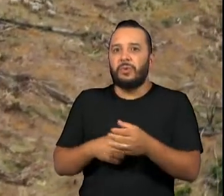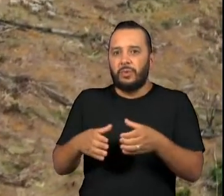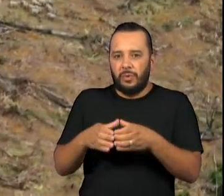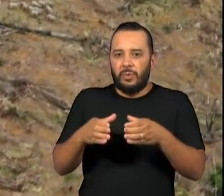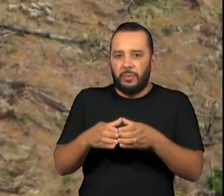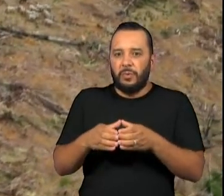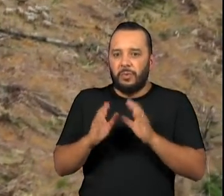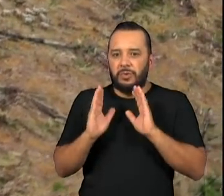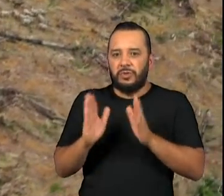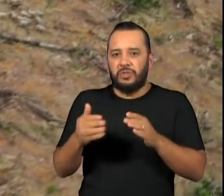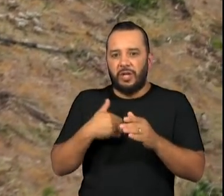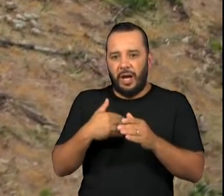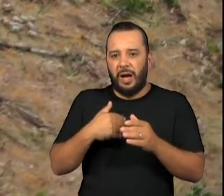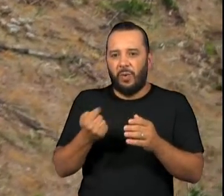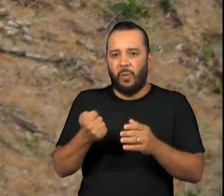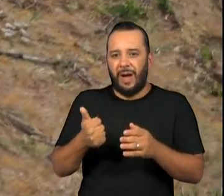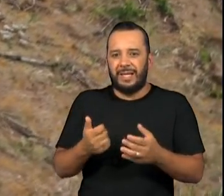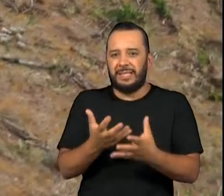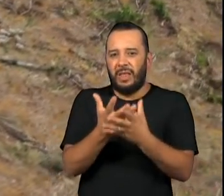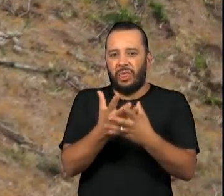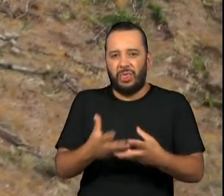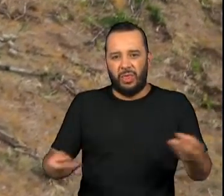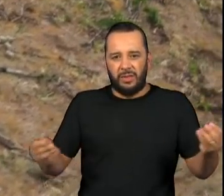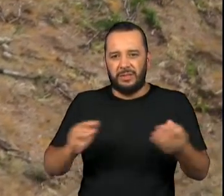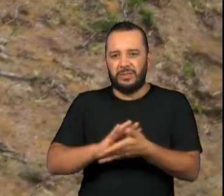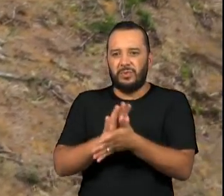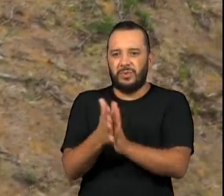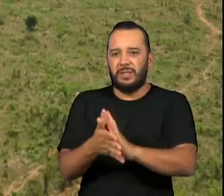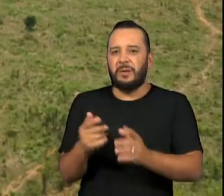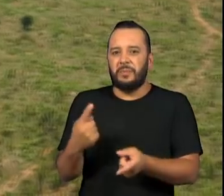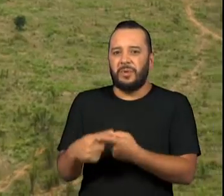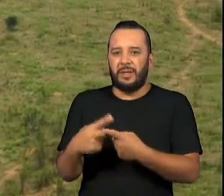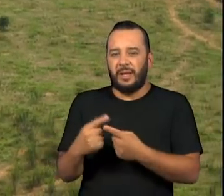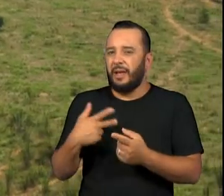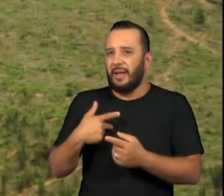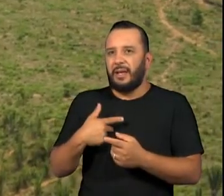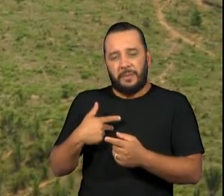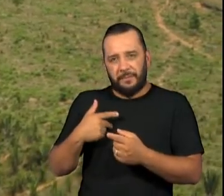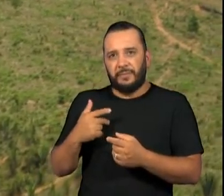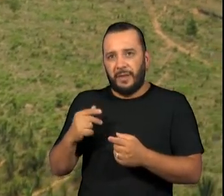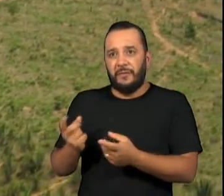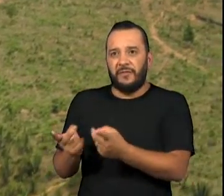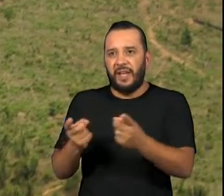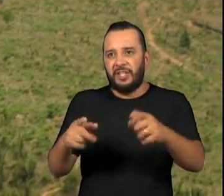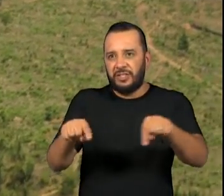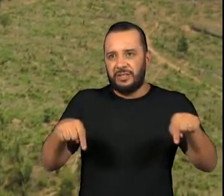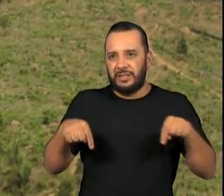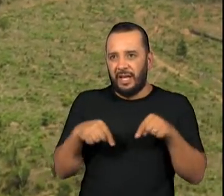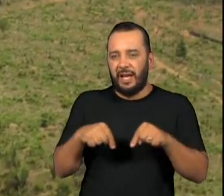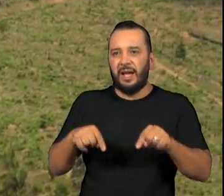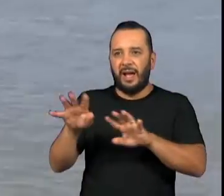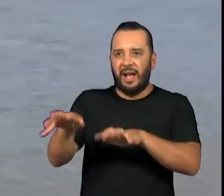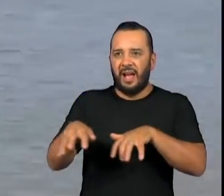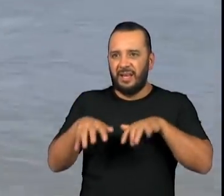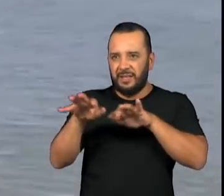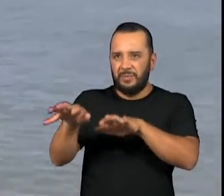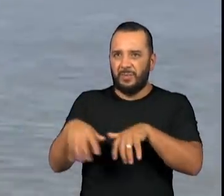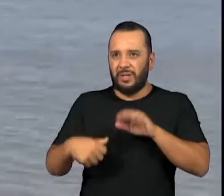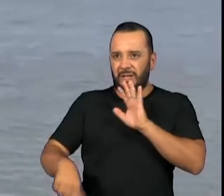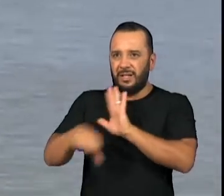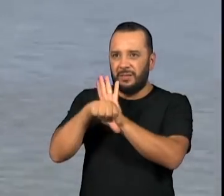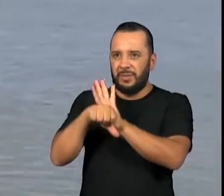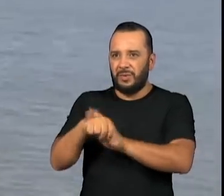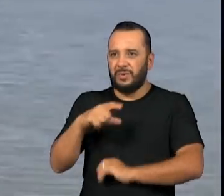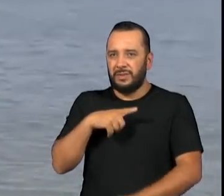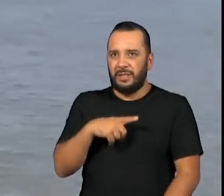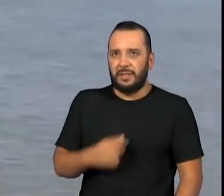isolamento, está sendo devastado pela grilagem, destruição da mata e garimpo ilegal.